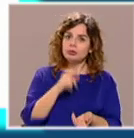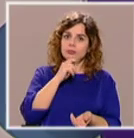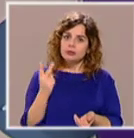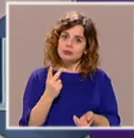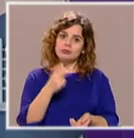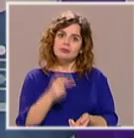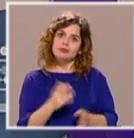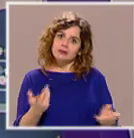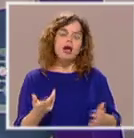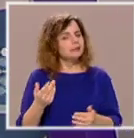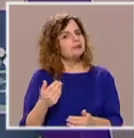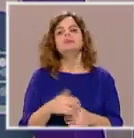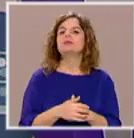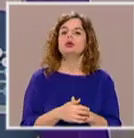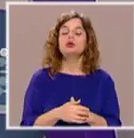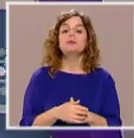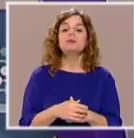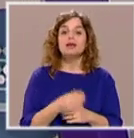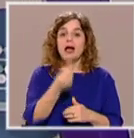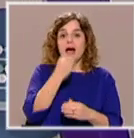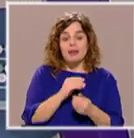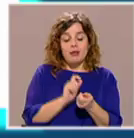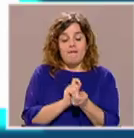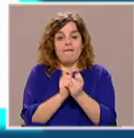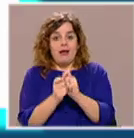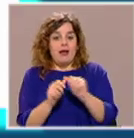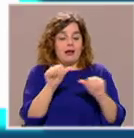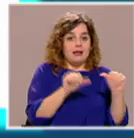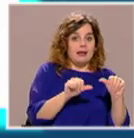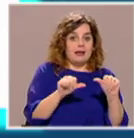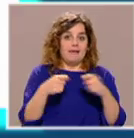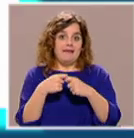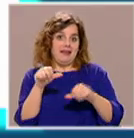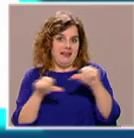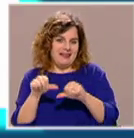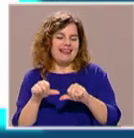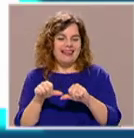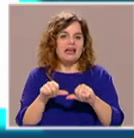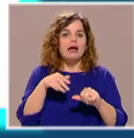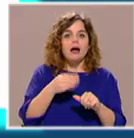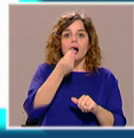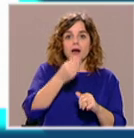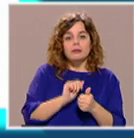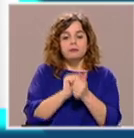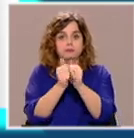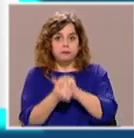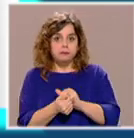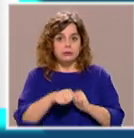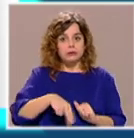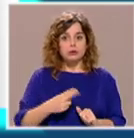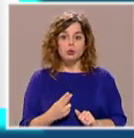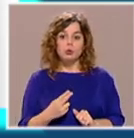ficamos as então, duas. resumidamente, os alimentos sofrem transformações físicas e químicas e os alimentos então transformam-se nos nutrientes.